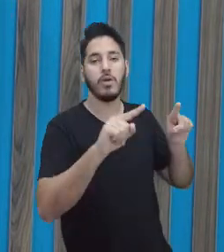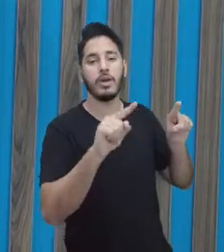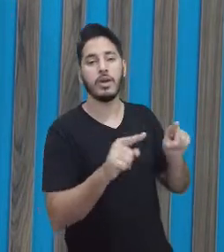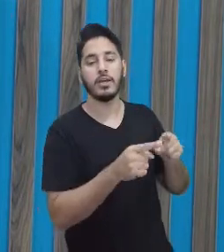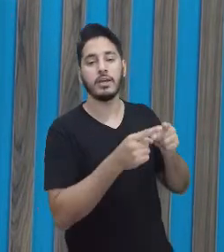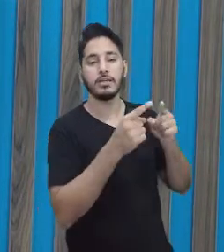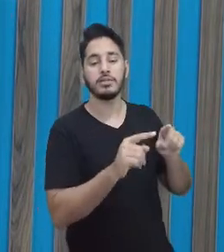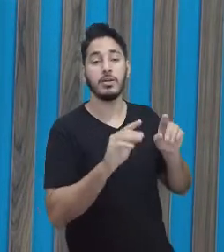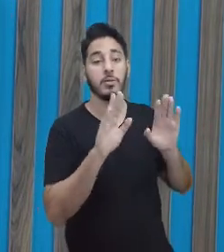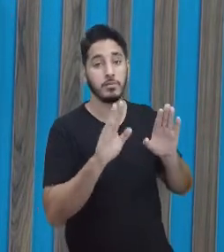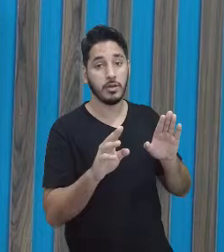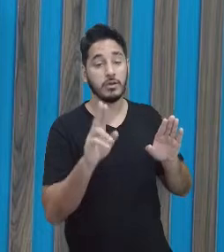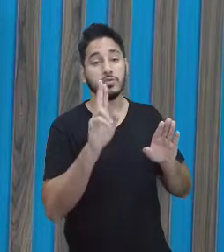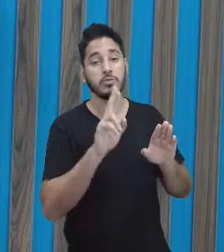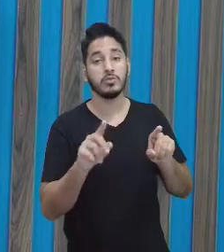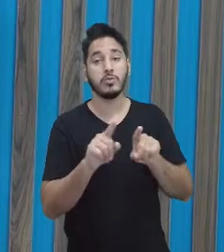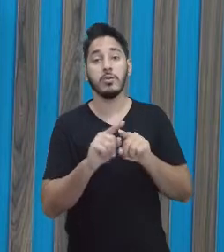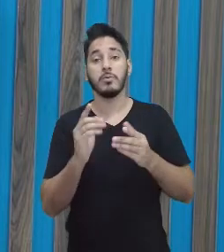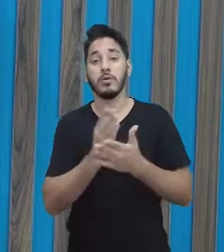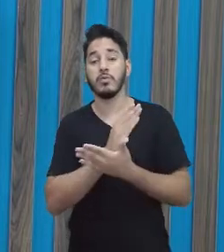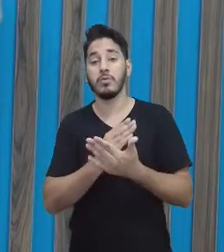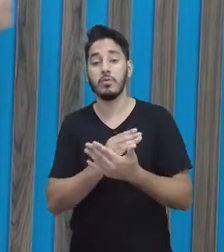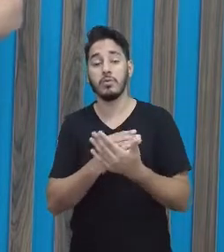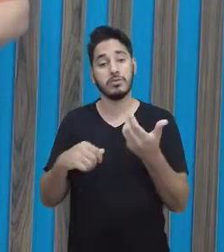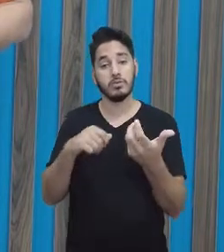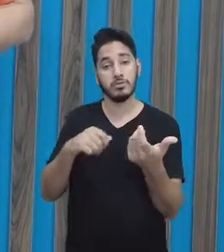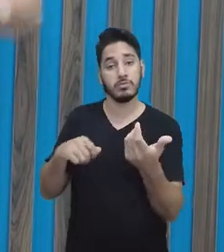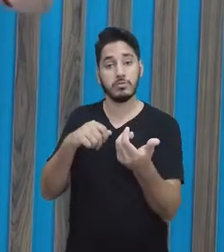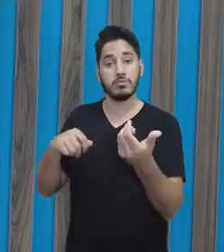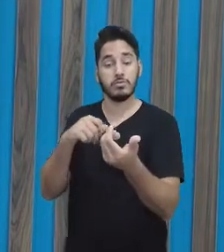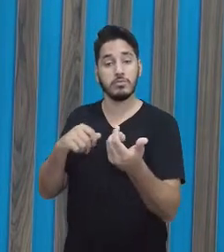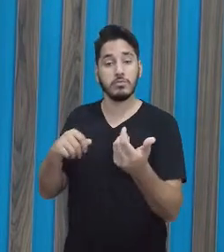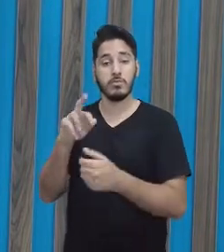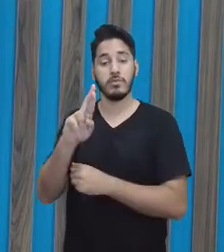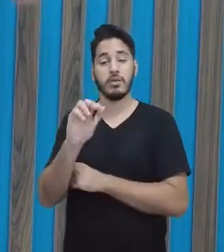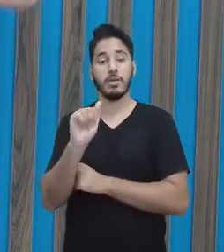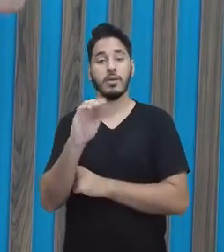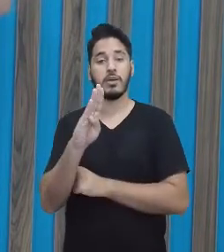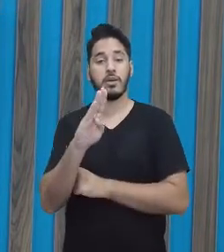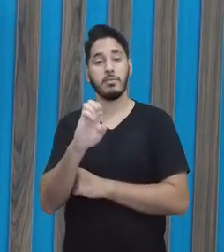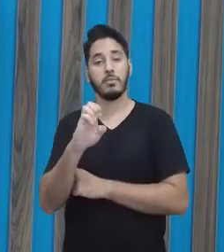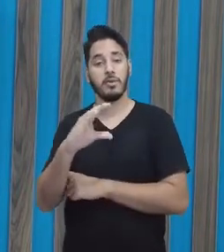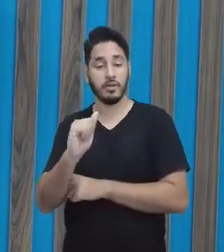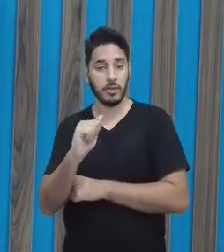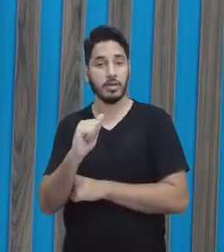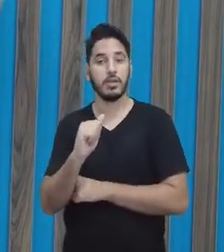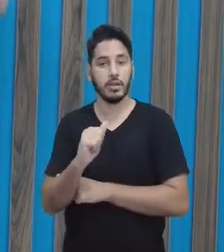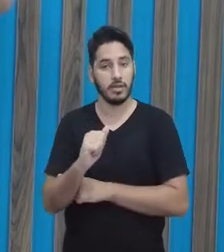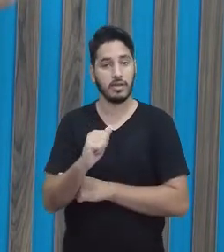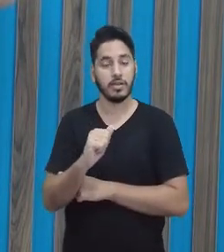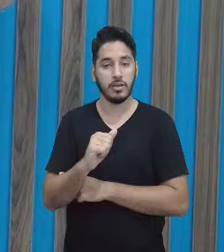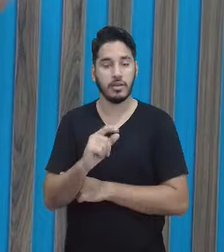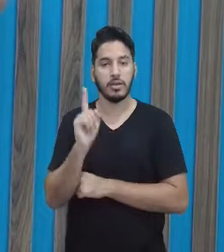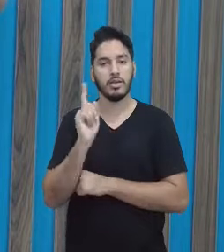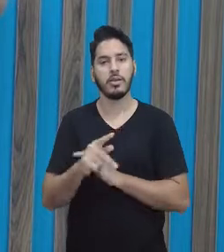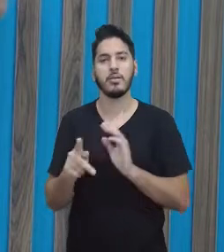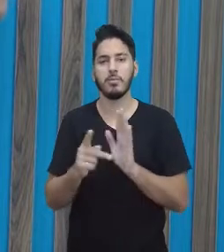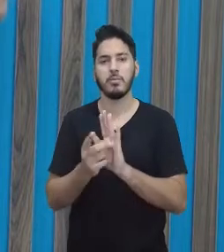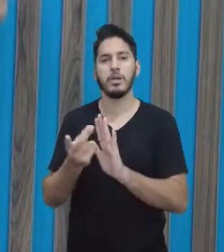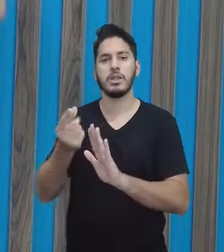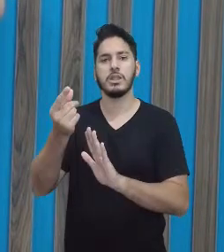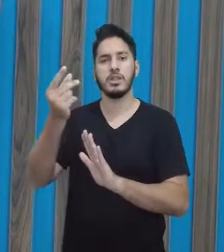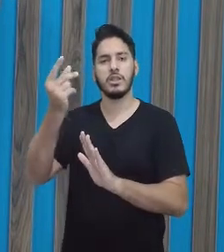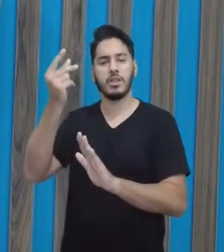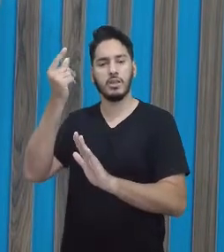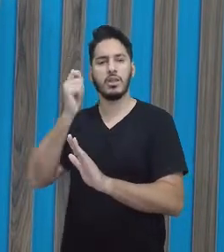abriu mão de usar a rabeca. A rabeca, ele resgatou, né, a rabeca como instrumento, que é um instrumento medieval,